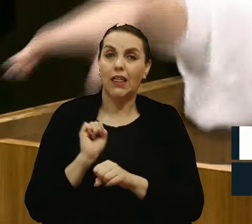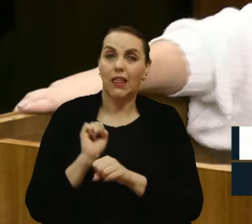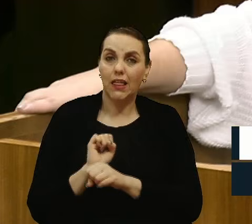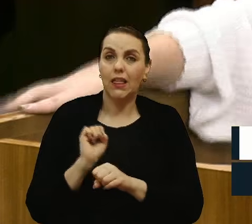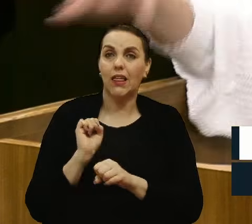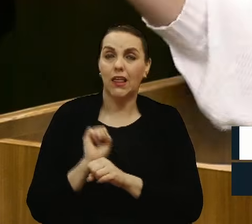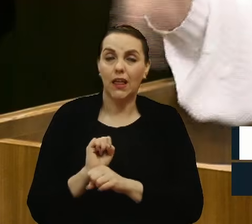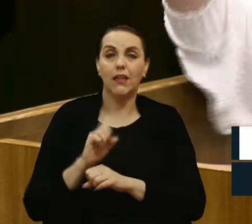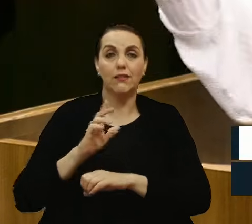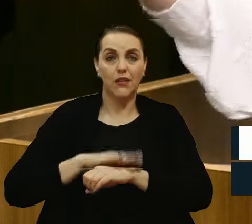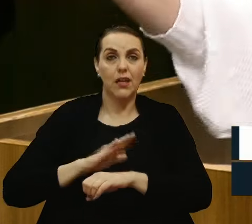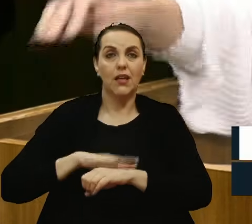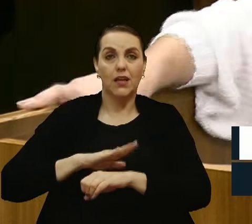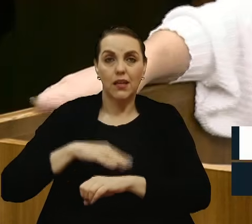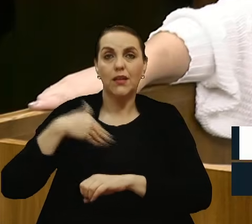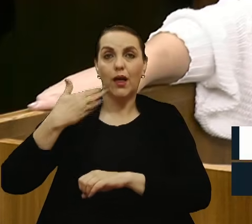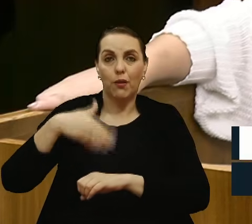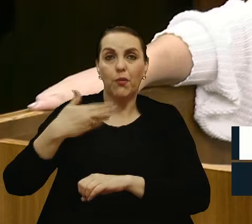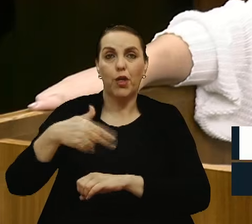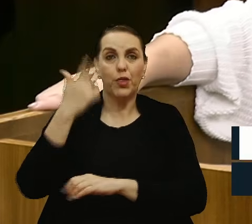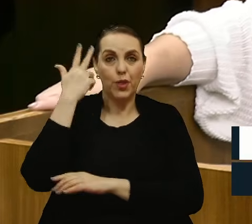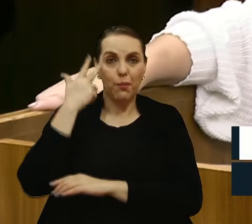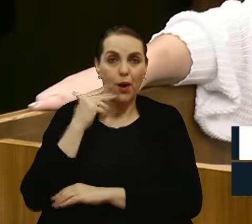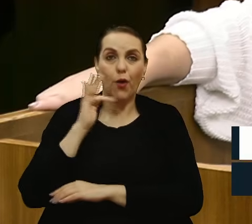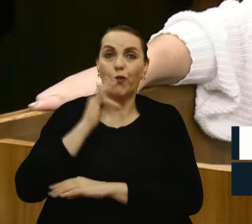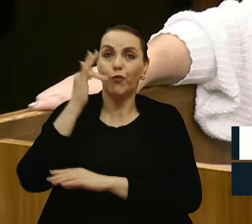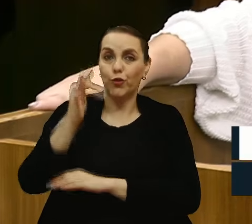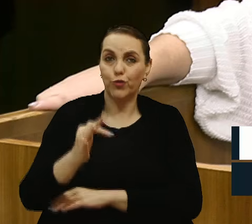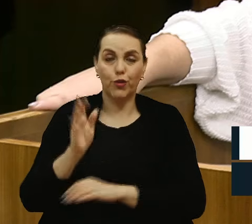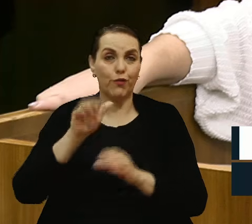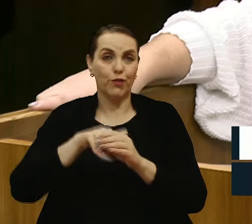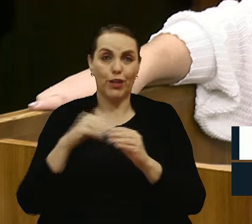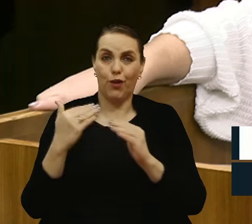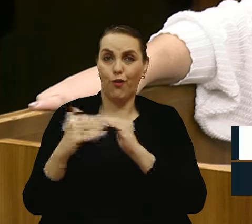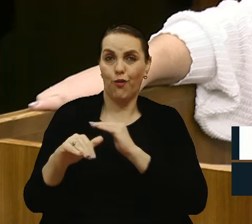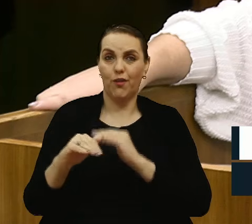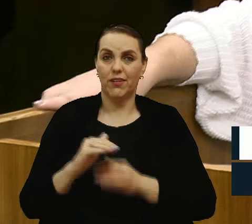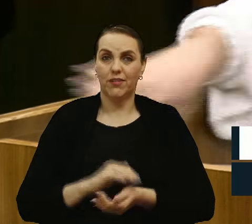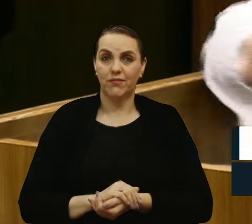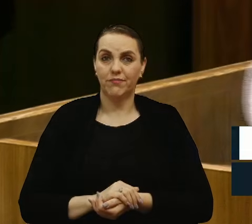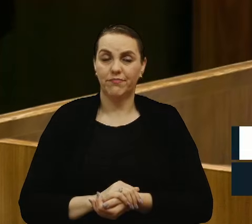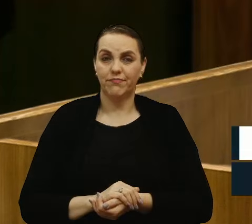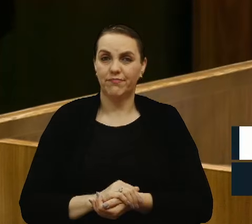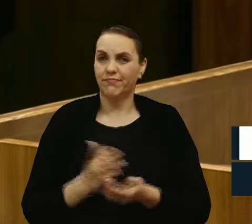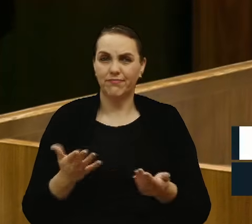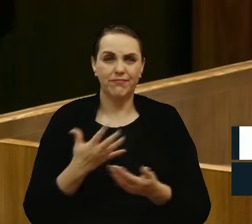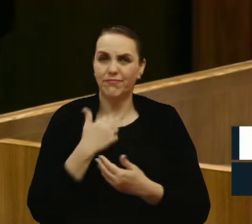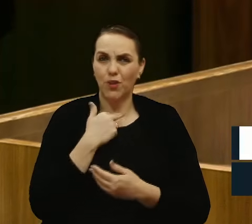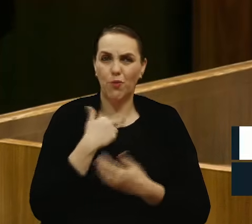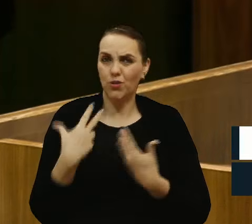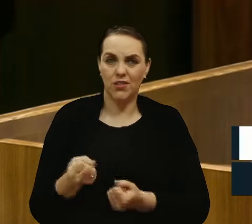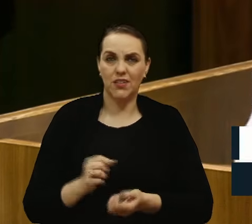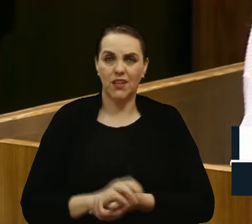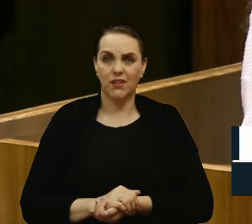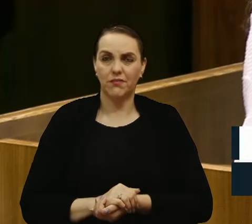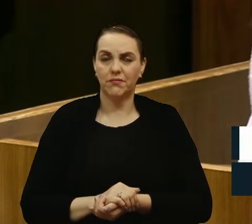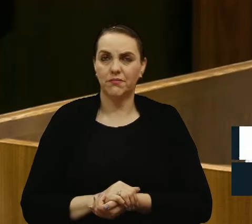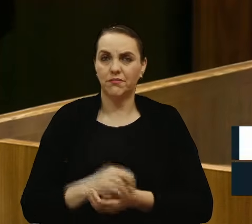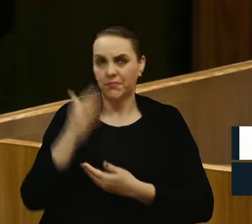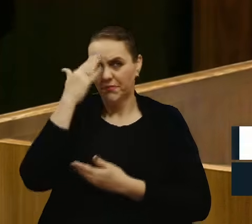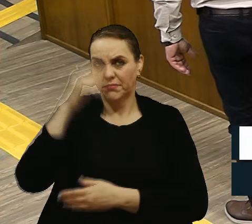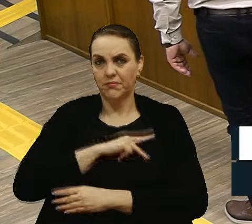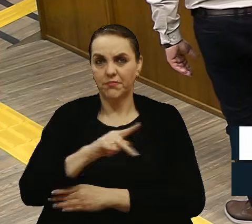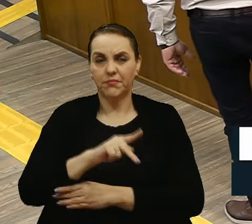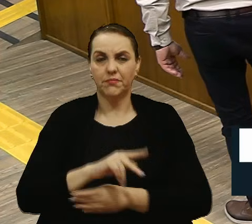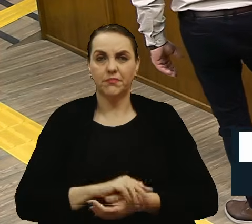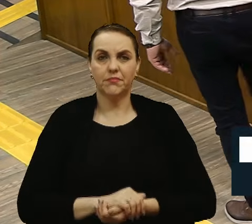rito normal, para quê? Para vocês justificarem ali na frente que vão votar contra? Isso é inadmissível. Era isso, senhor presidente, muito